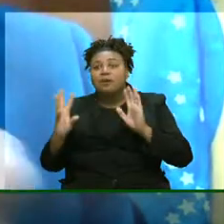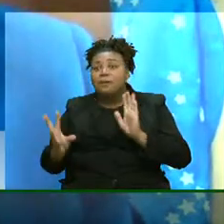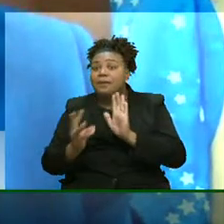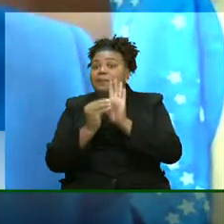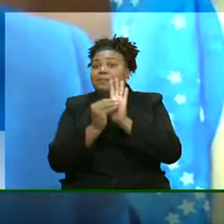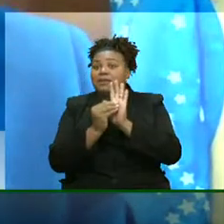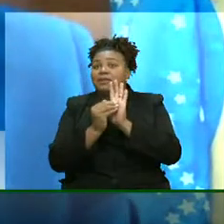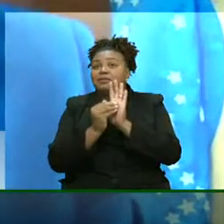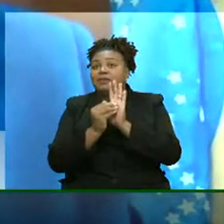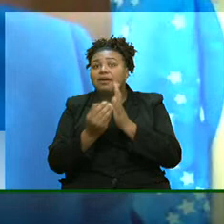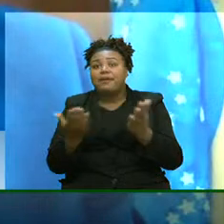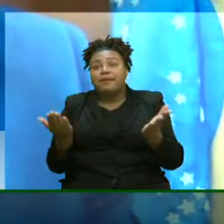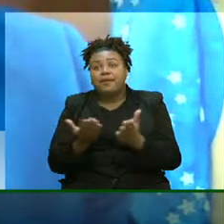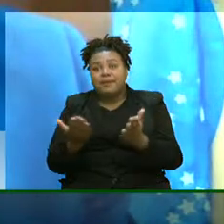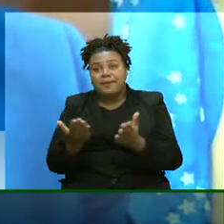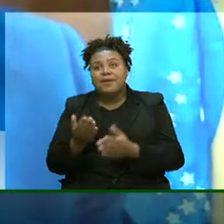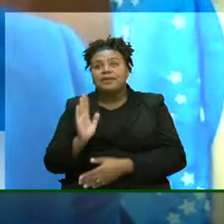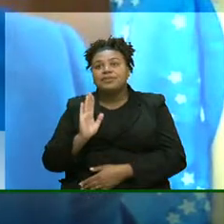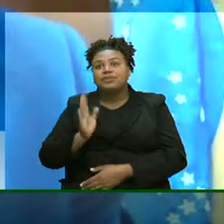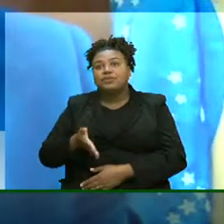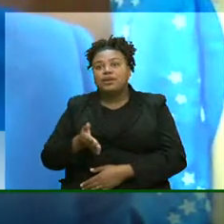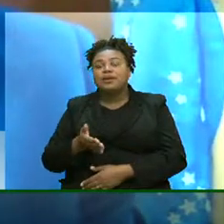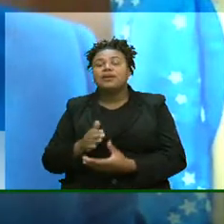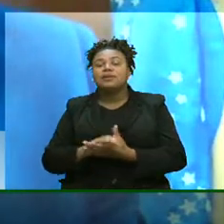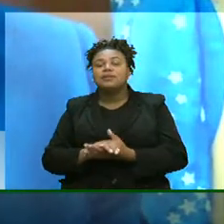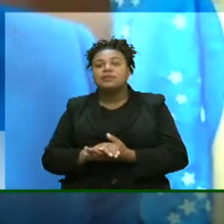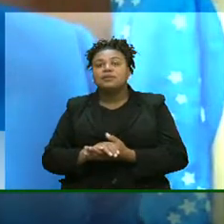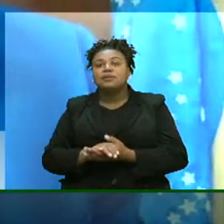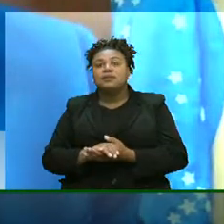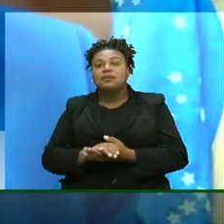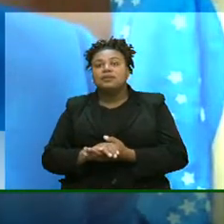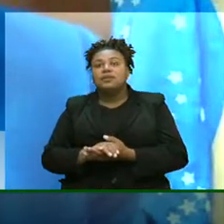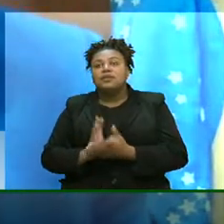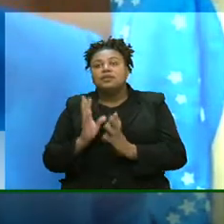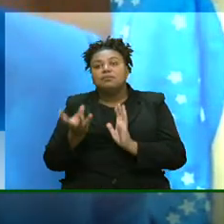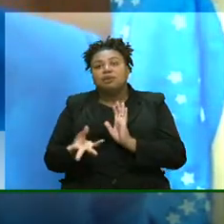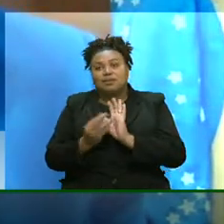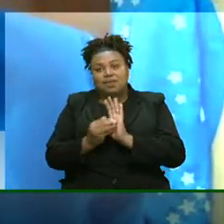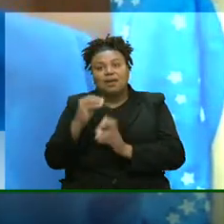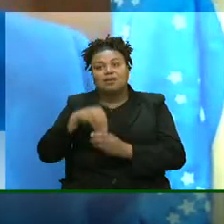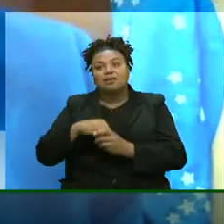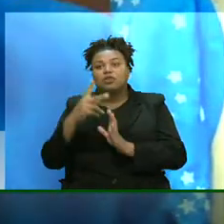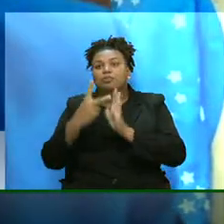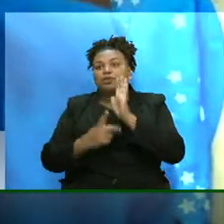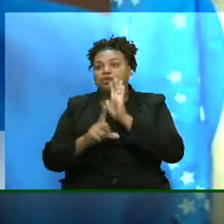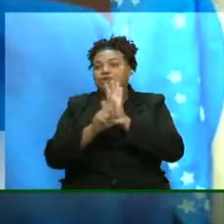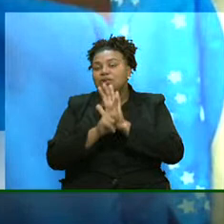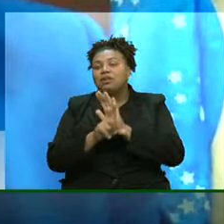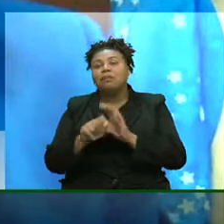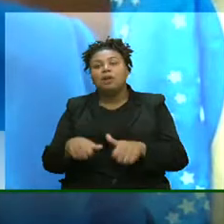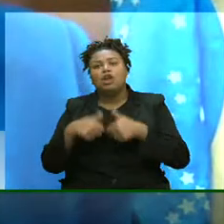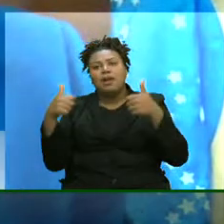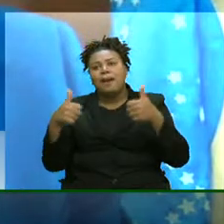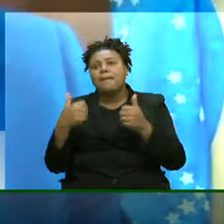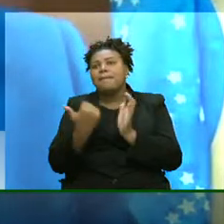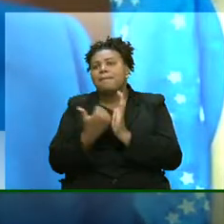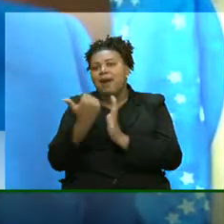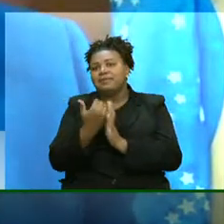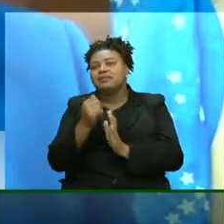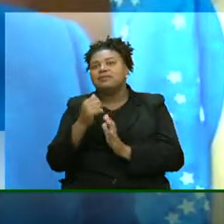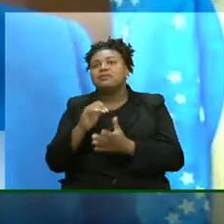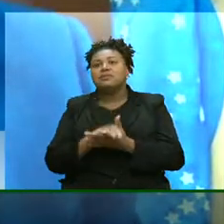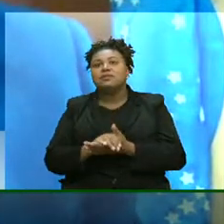para, desde já, deixá-la no projeto e, desta maneira, aperfeiçoá-lo de acordo com a